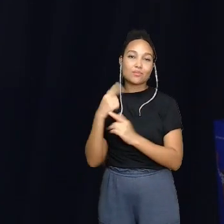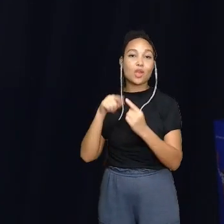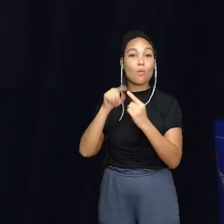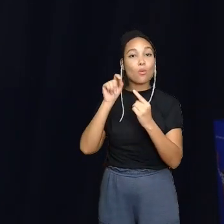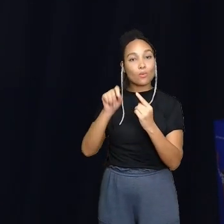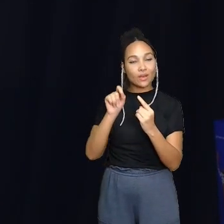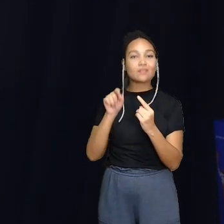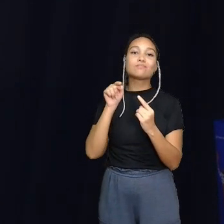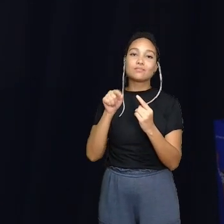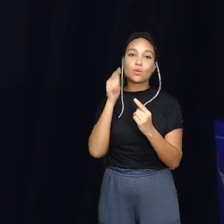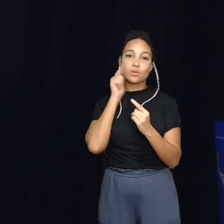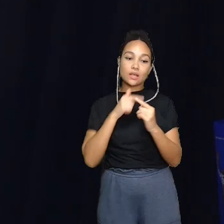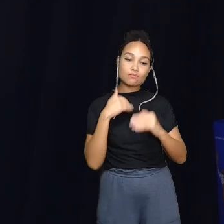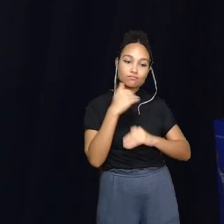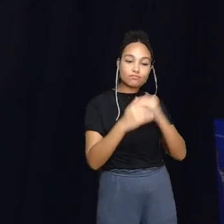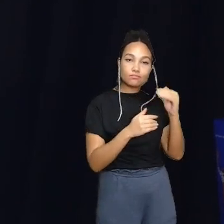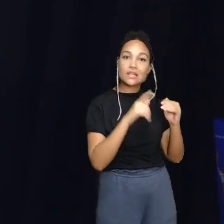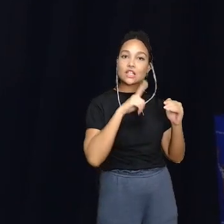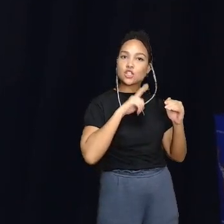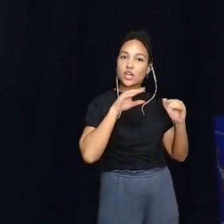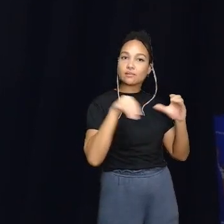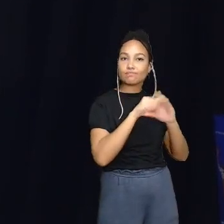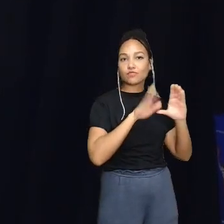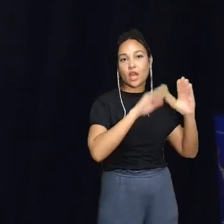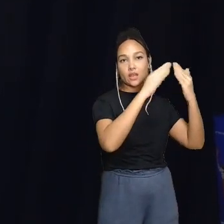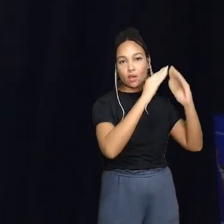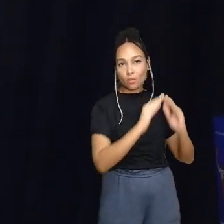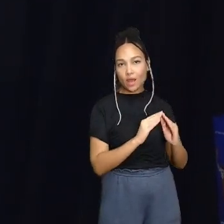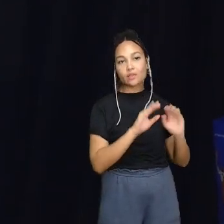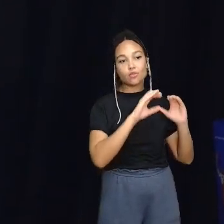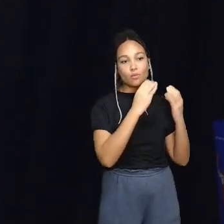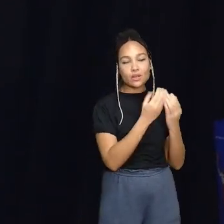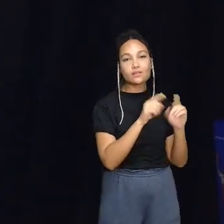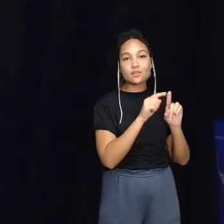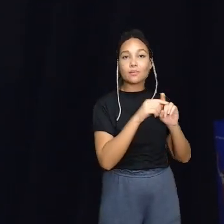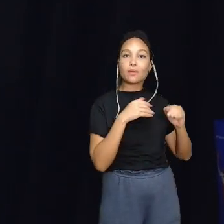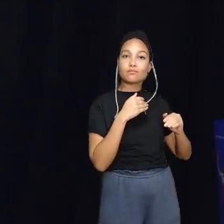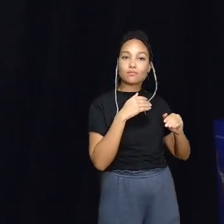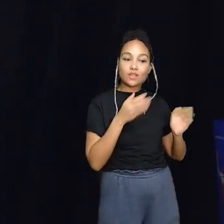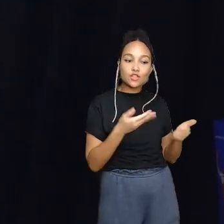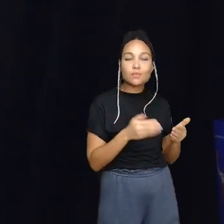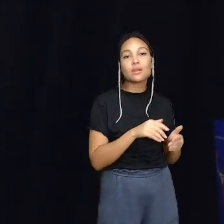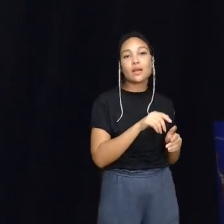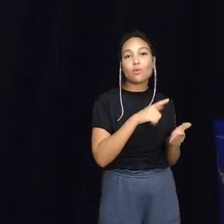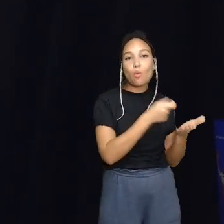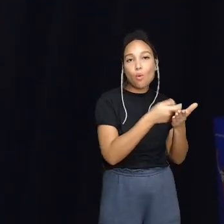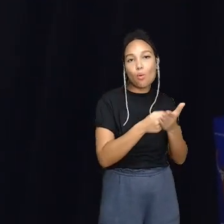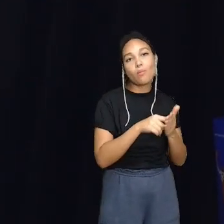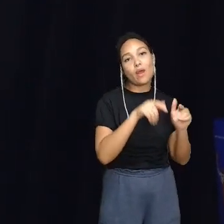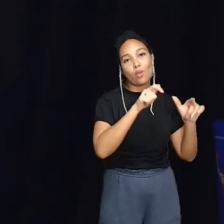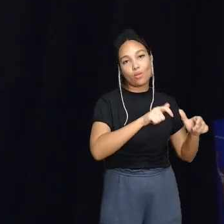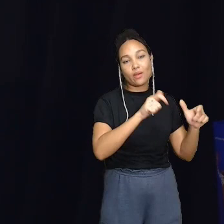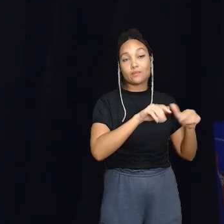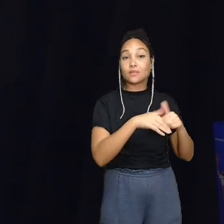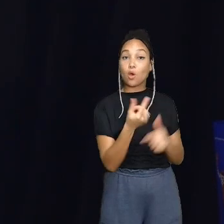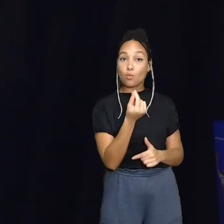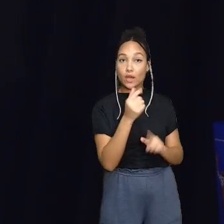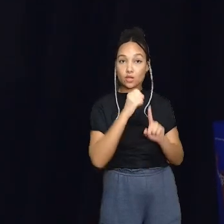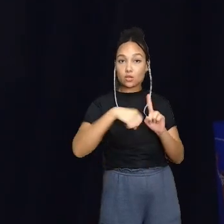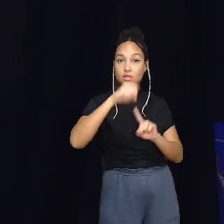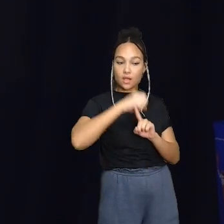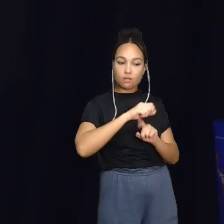os recursos que já existem na própria comunidade, fortalecendo o consumo local. Então, com essas moedas sociais, as famílias